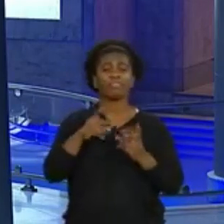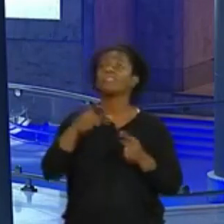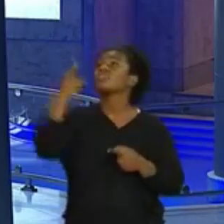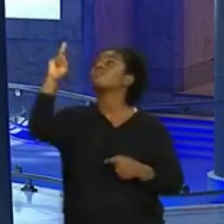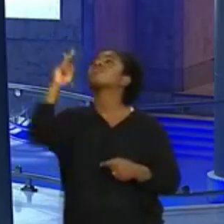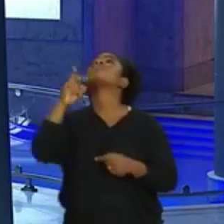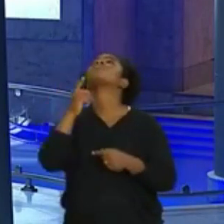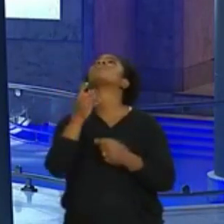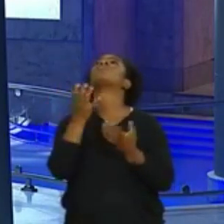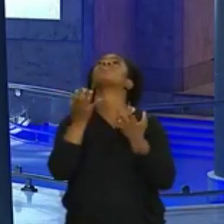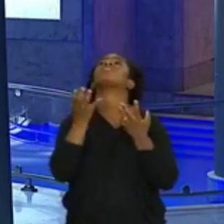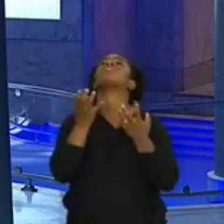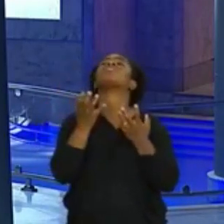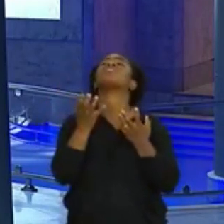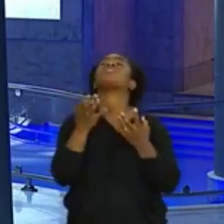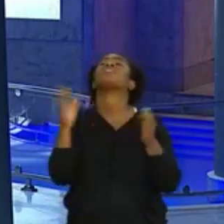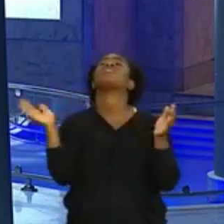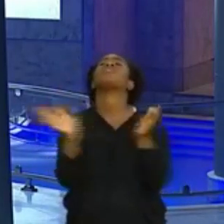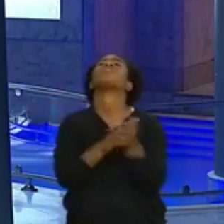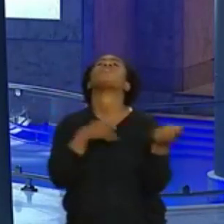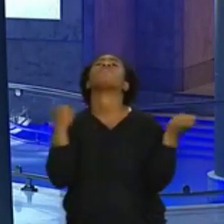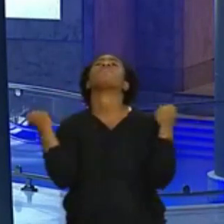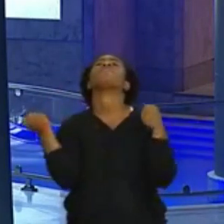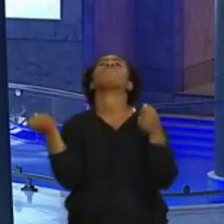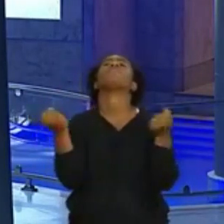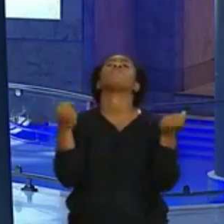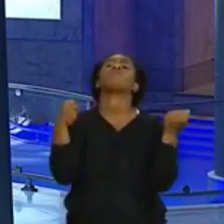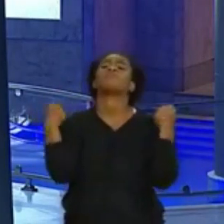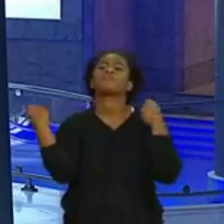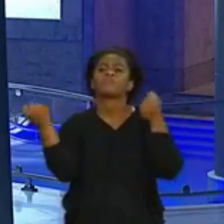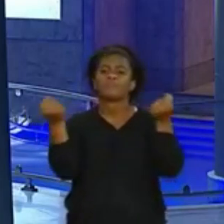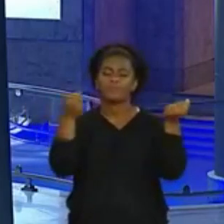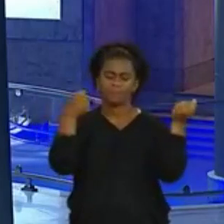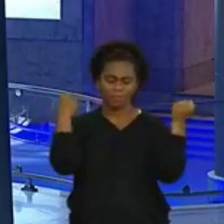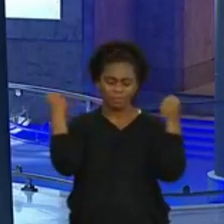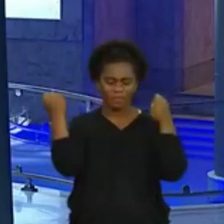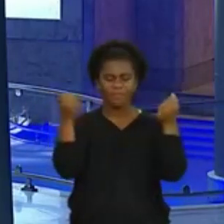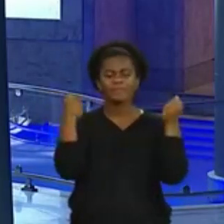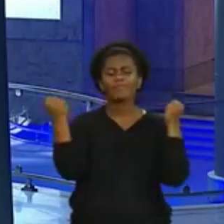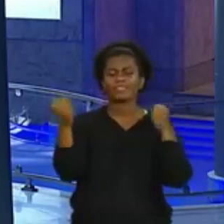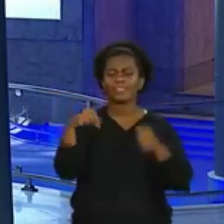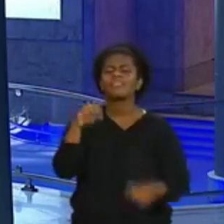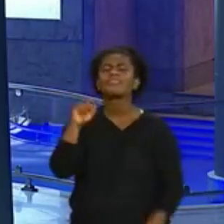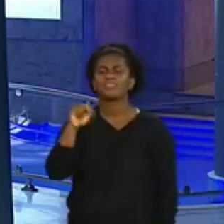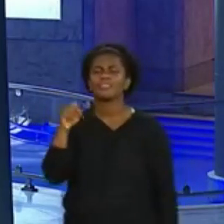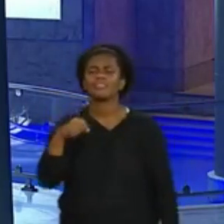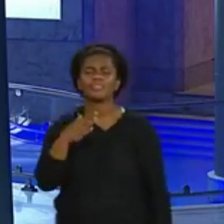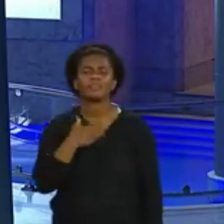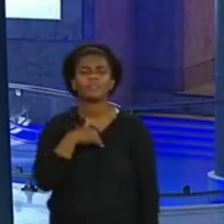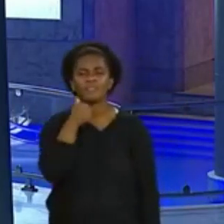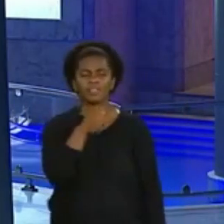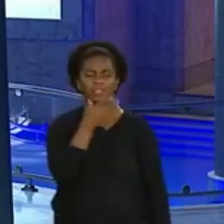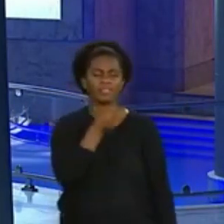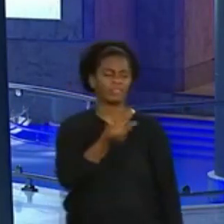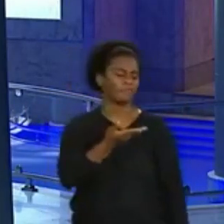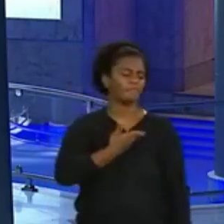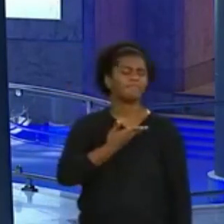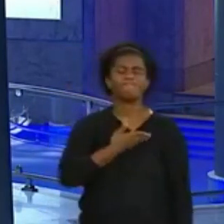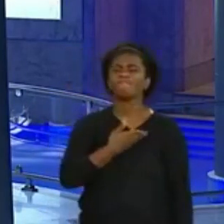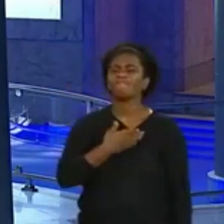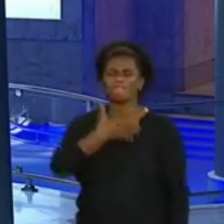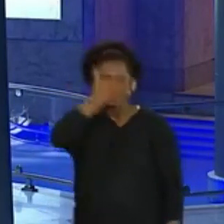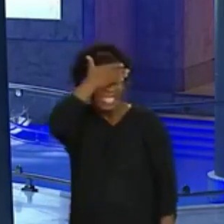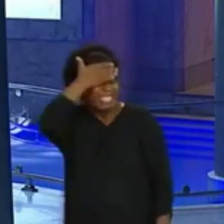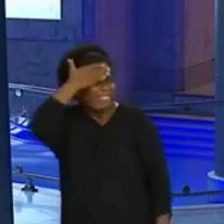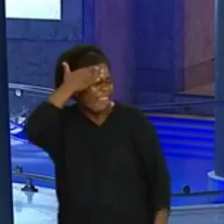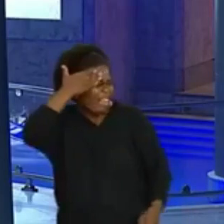teu querer. Aleluia. É isso aí, minha amiga, meu amigo.